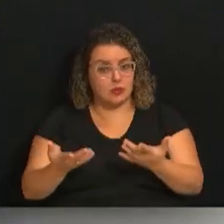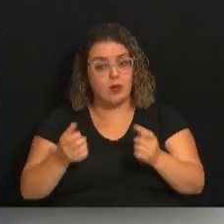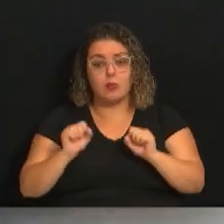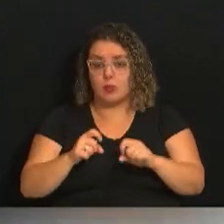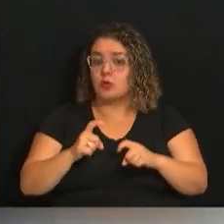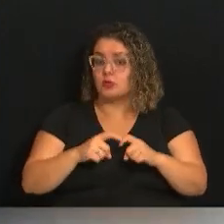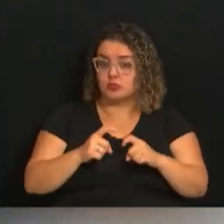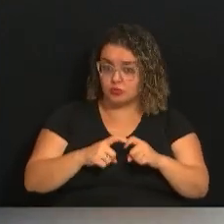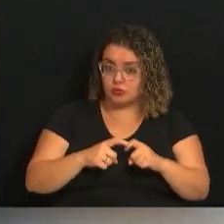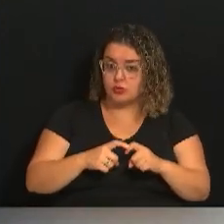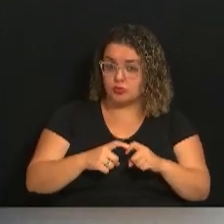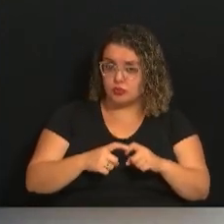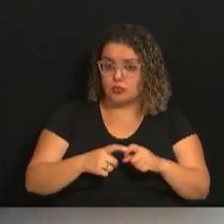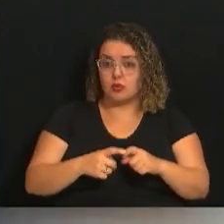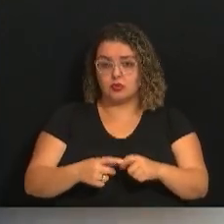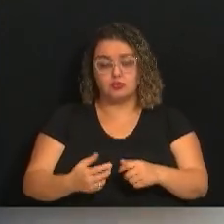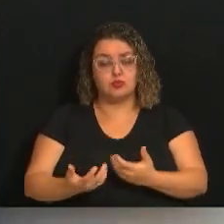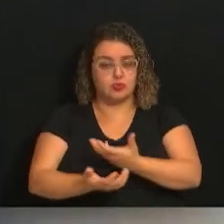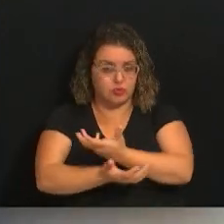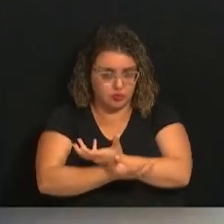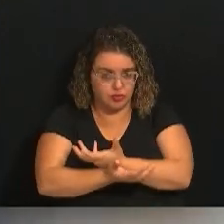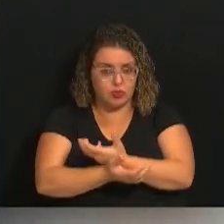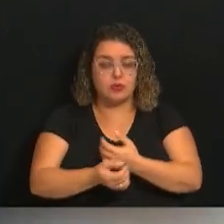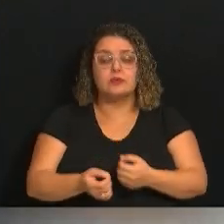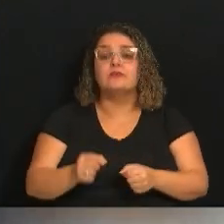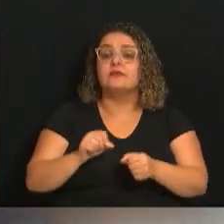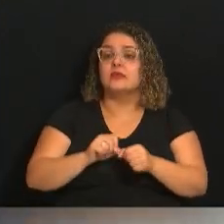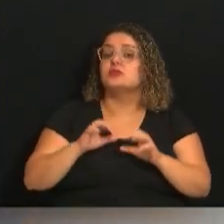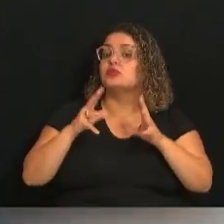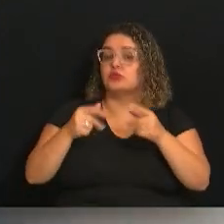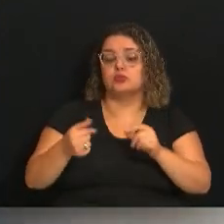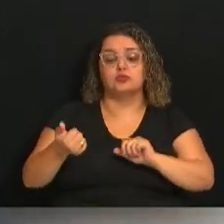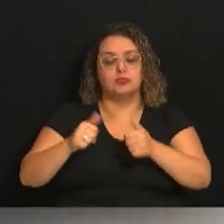a um ortopedista, esse ortopedista faz toda uma avaliação